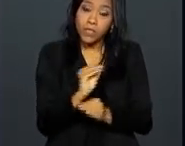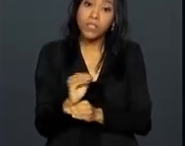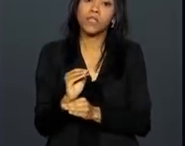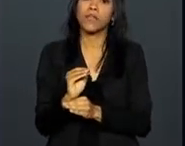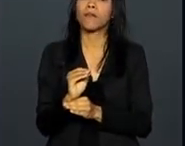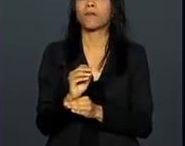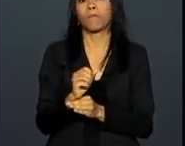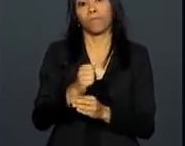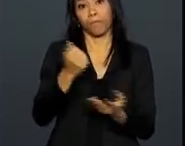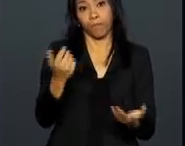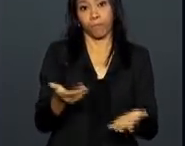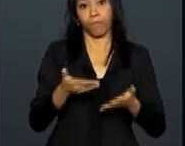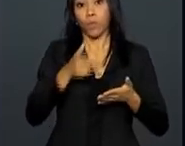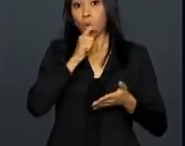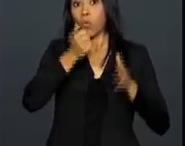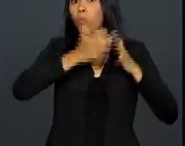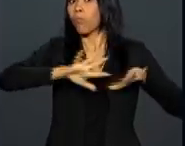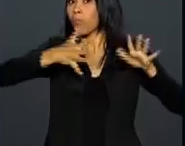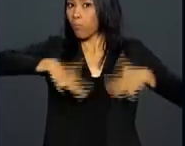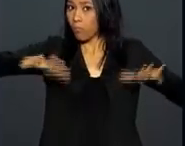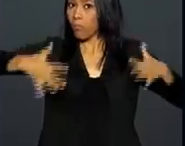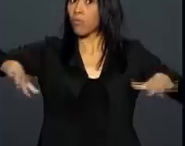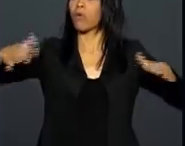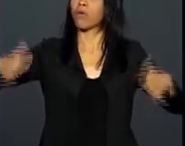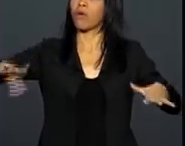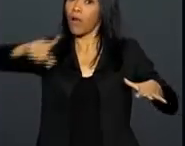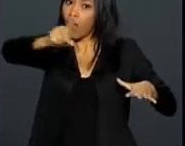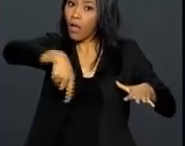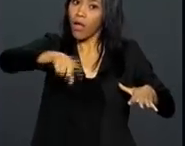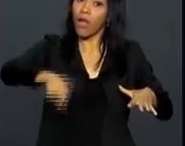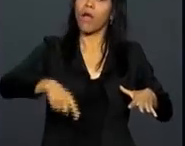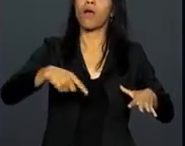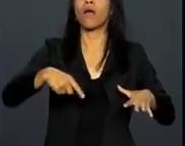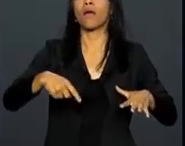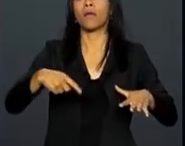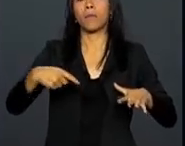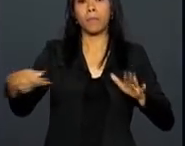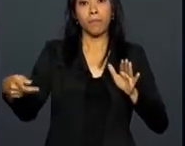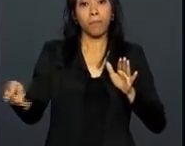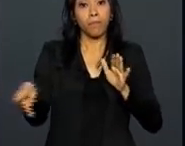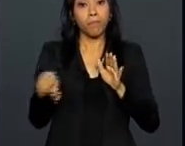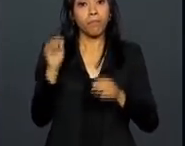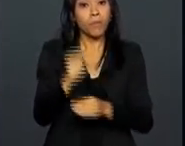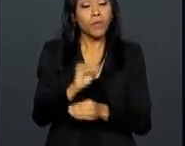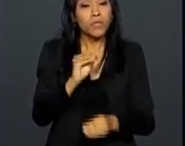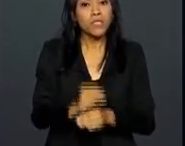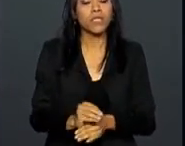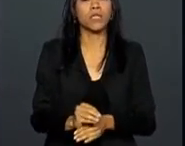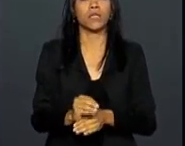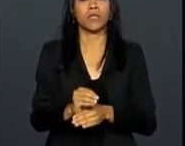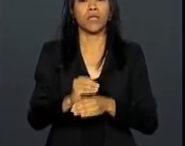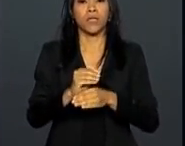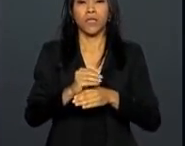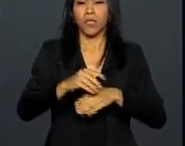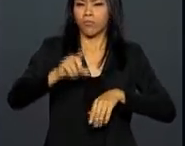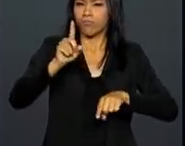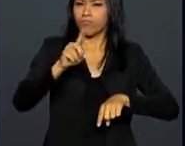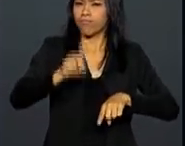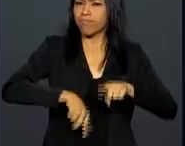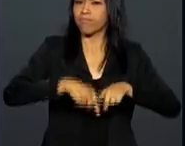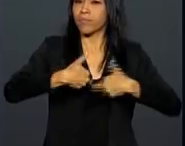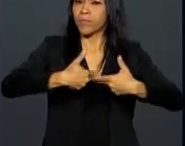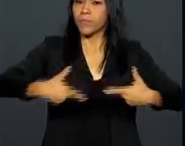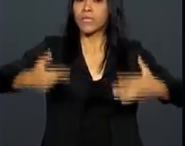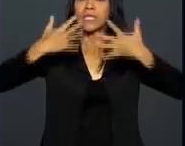vasto patrimônio marítimo, na verdade é proteger recursos vitais para a nossa economia, em